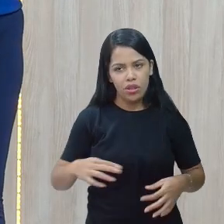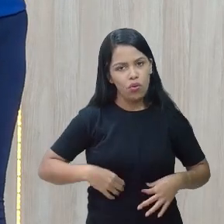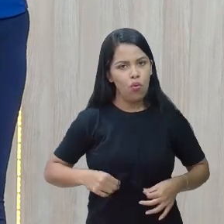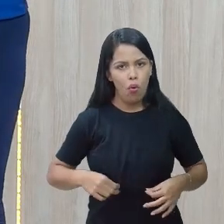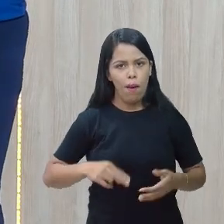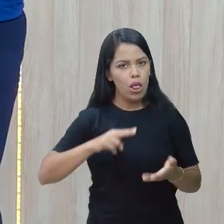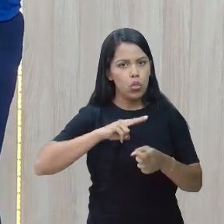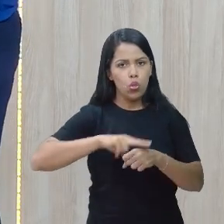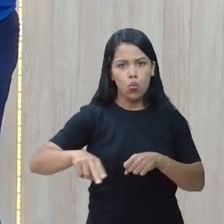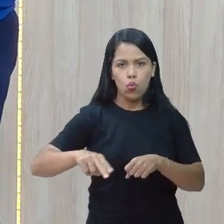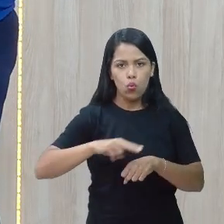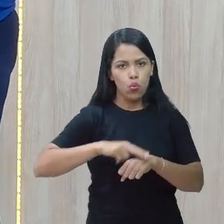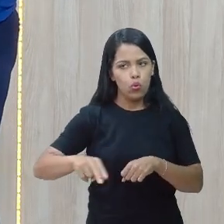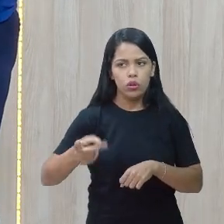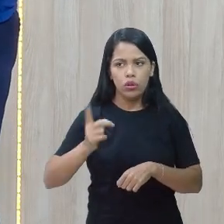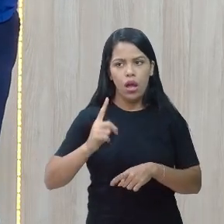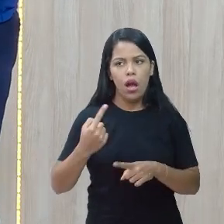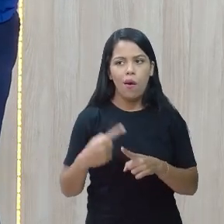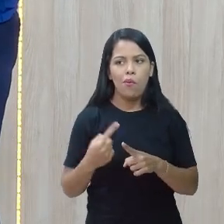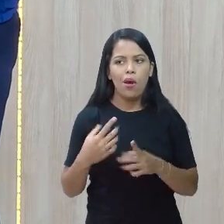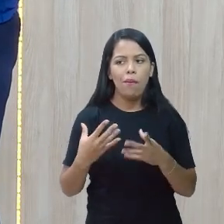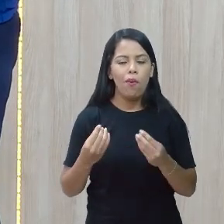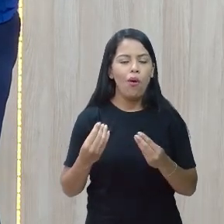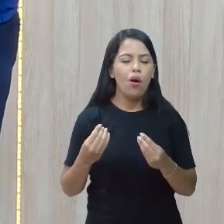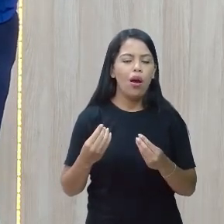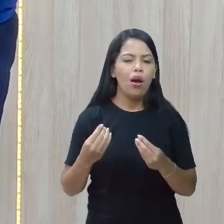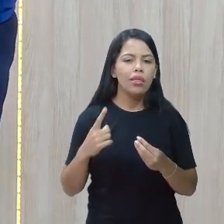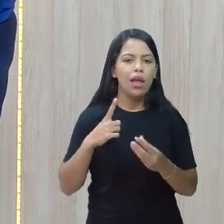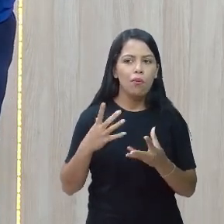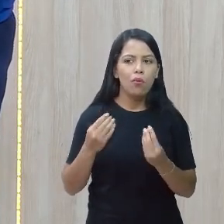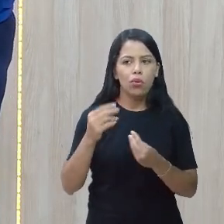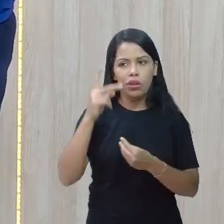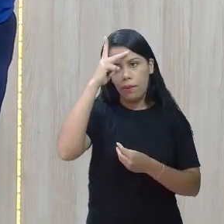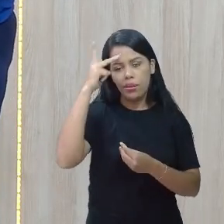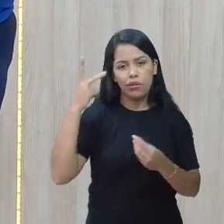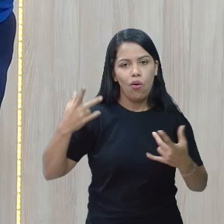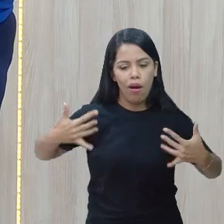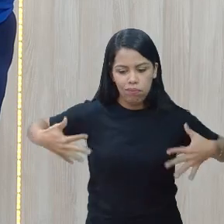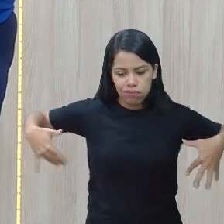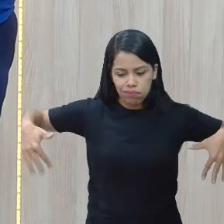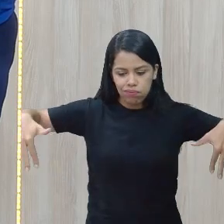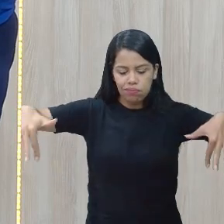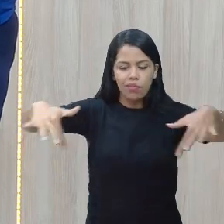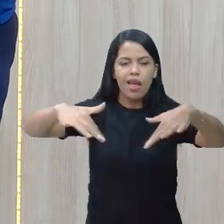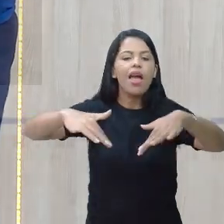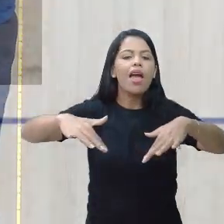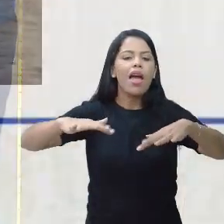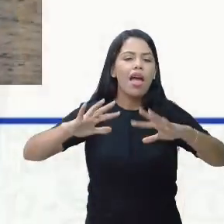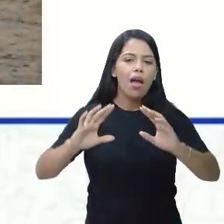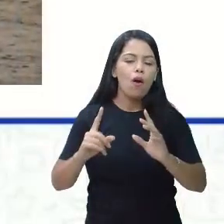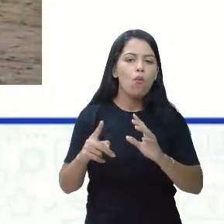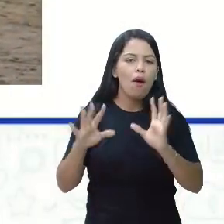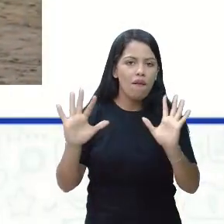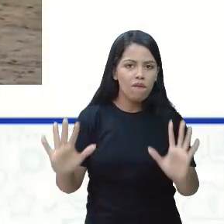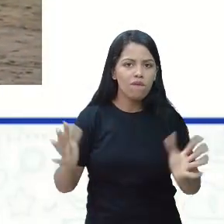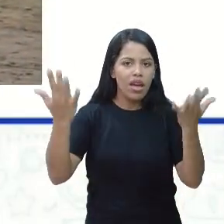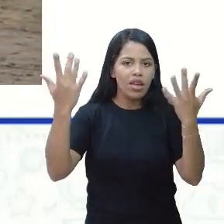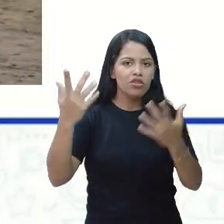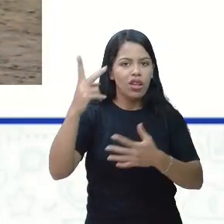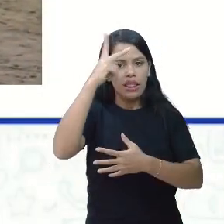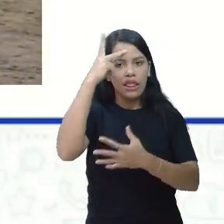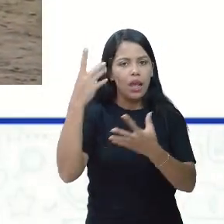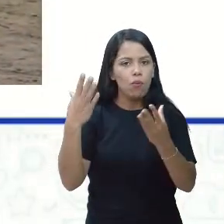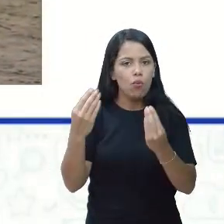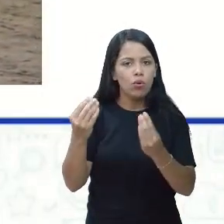nus. Talvez porque haja uma presença grande de pessoas, isso é uma festa. Vocês estão vendo ali que tem pessoas não índias,